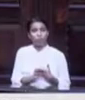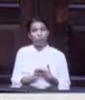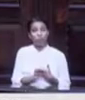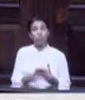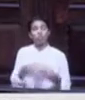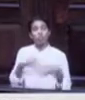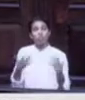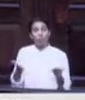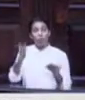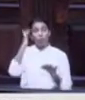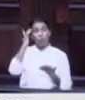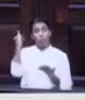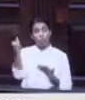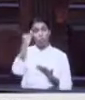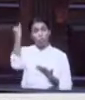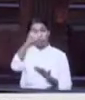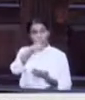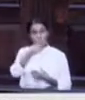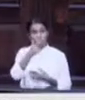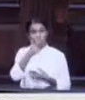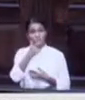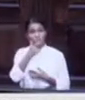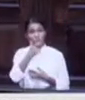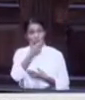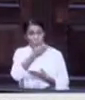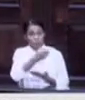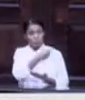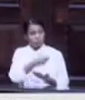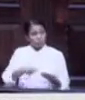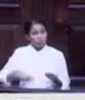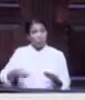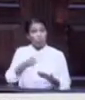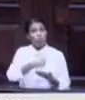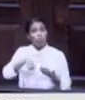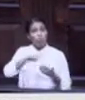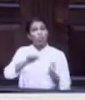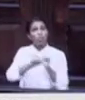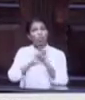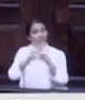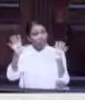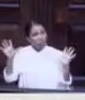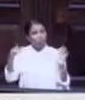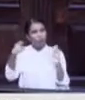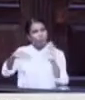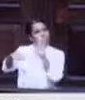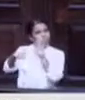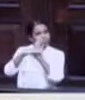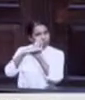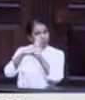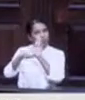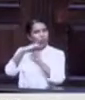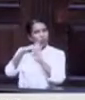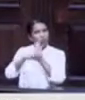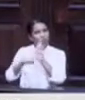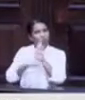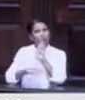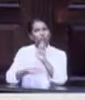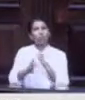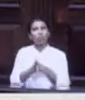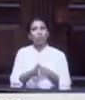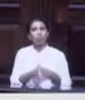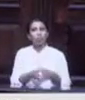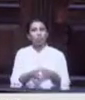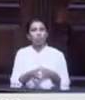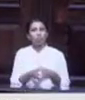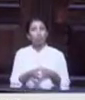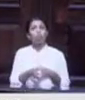acho importante, senhor presidente, que a gente coloque com clareza esse ponto. O governo do Estado negociou muito mal esse pacote, foi um pacote de